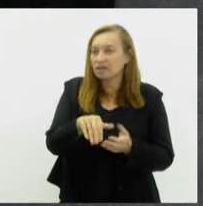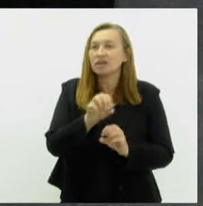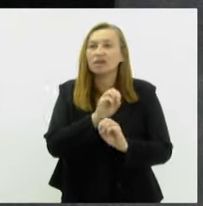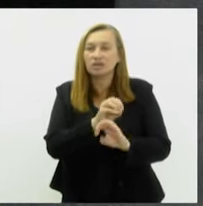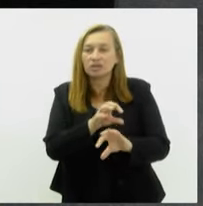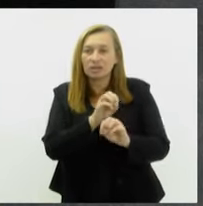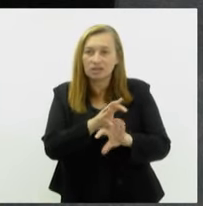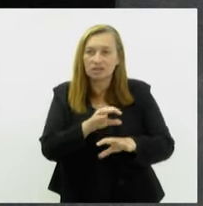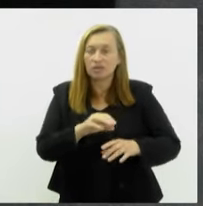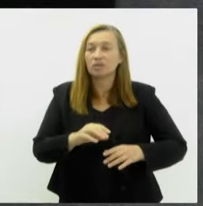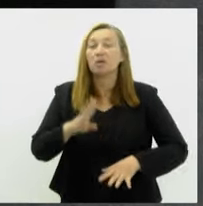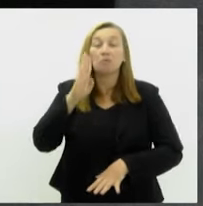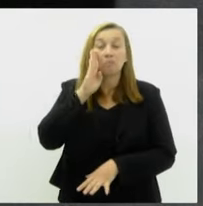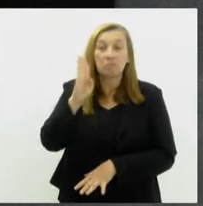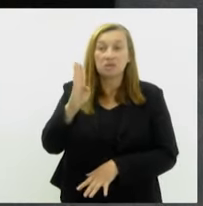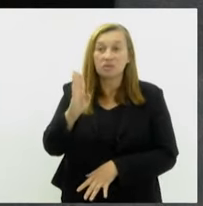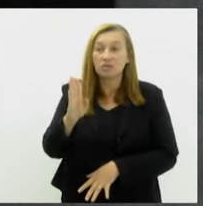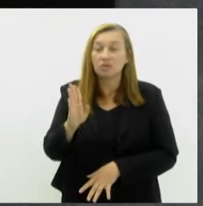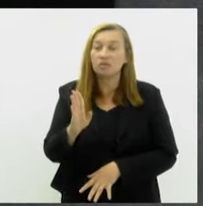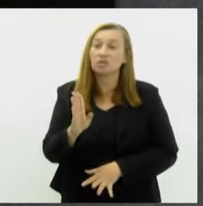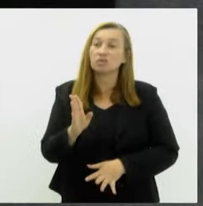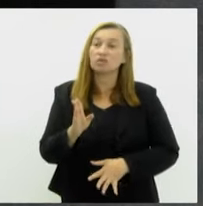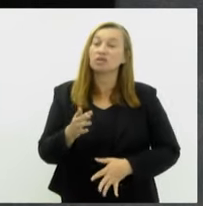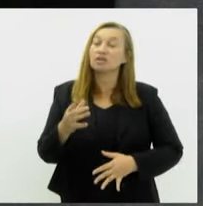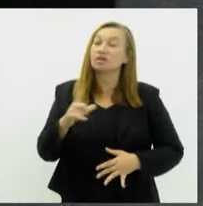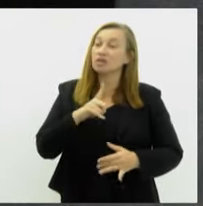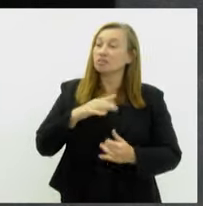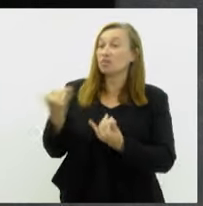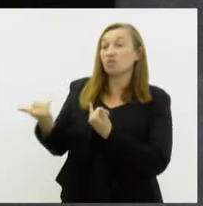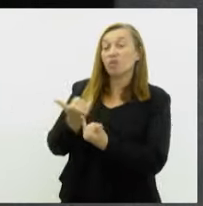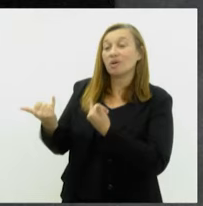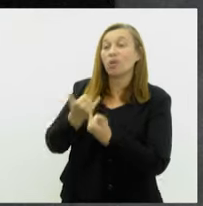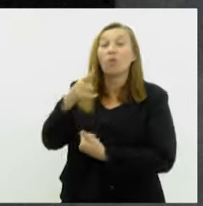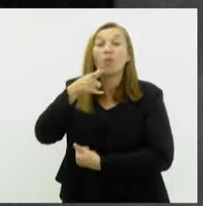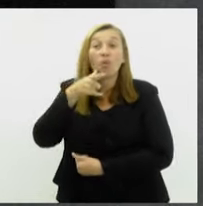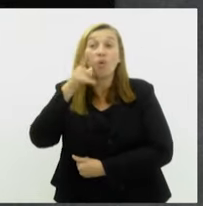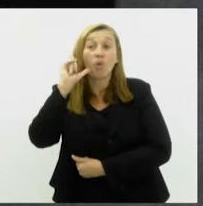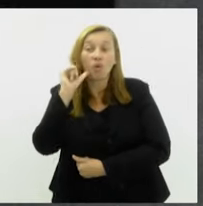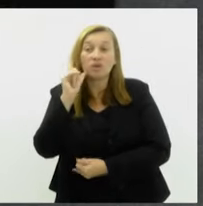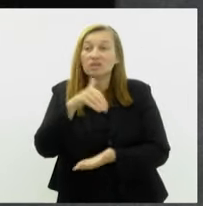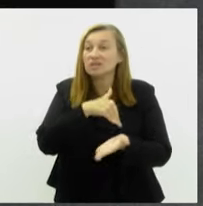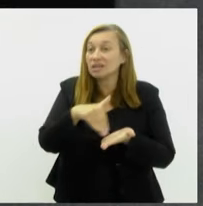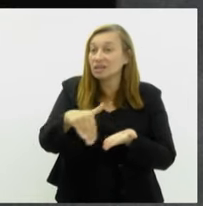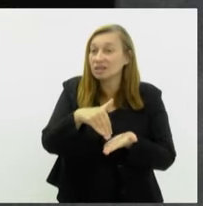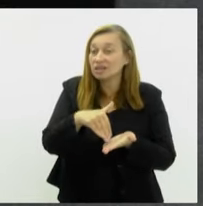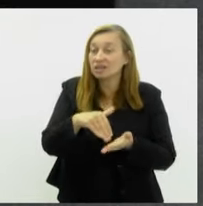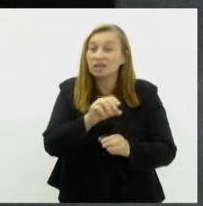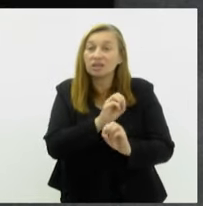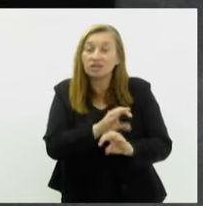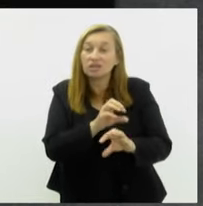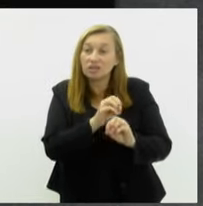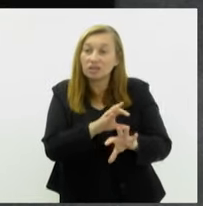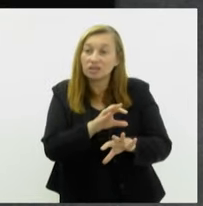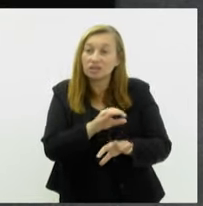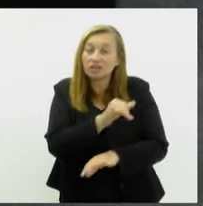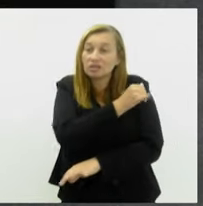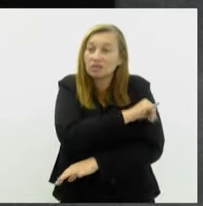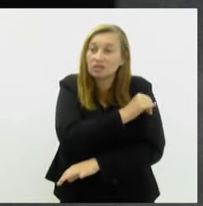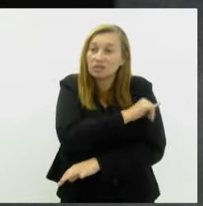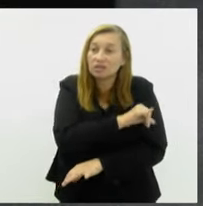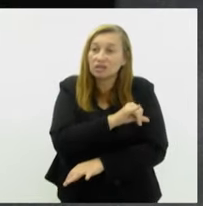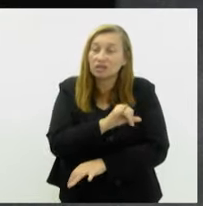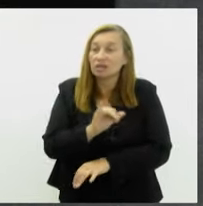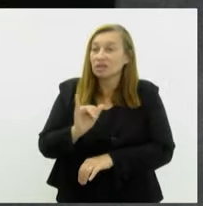Educação, principalmente quando a gente tem a informação de que ontem a Secretaria de Educação do Rio de Janeiro, da